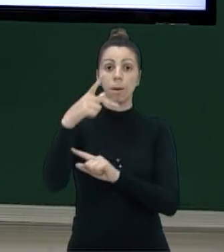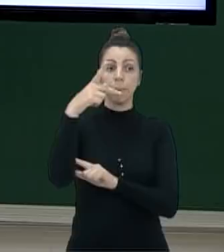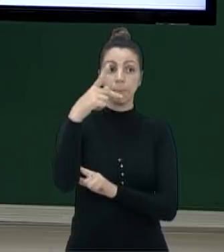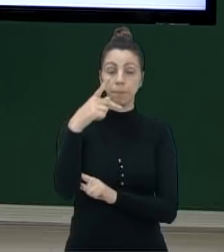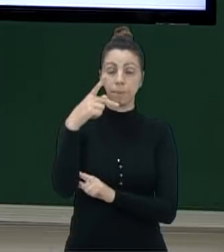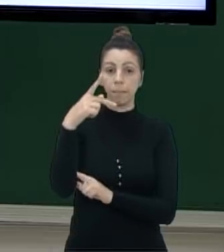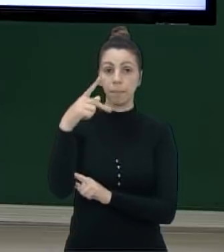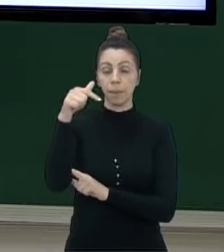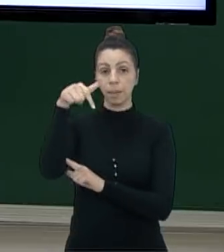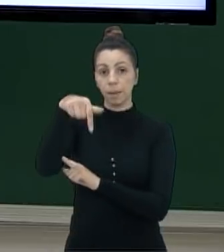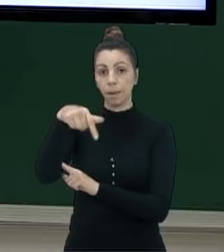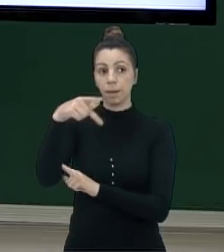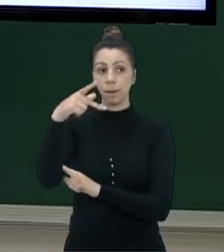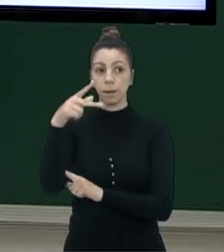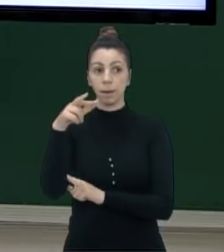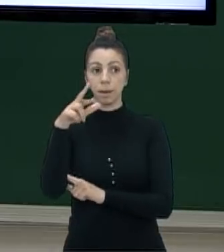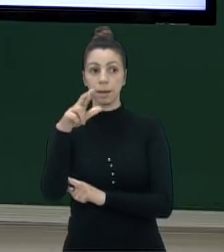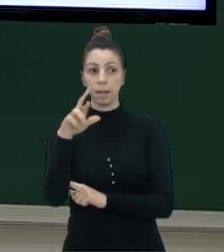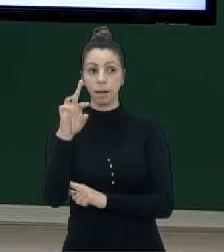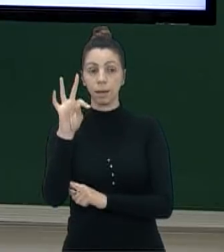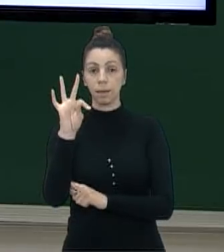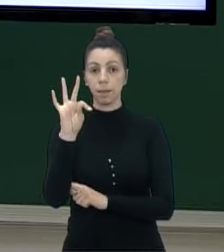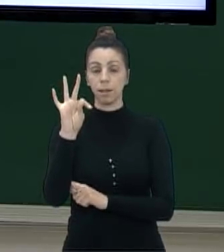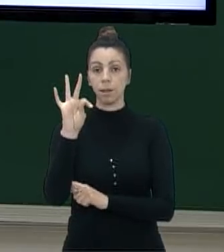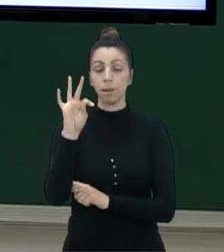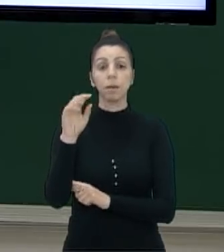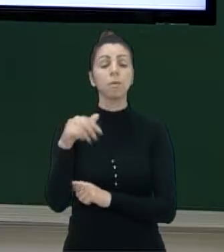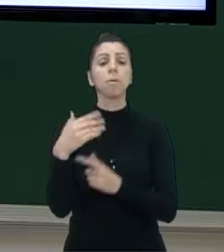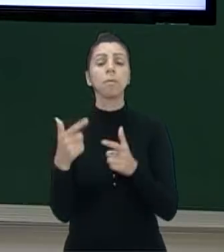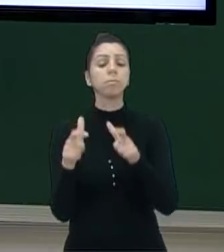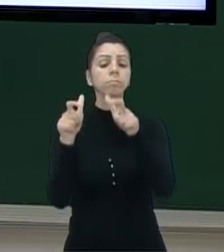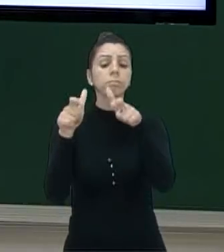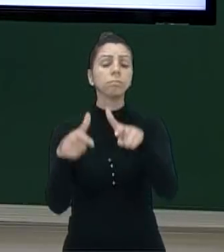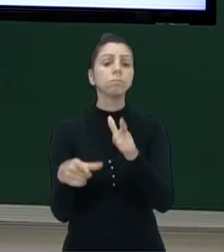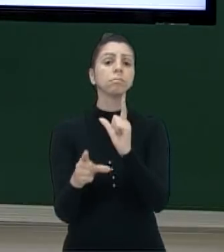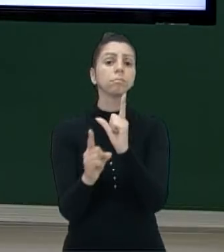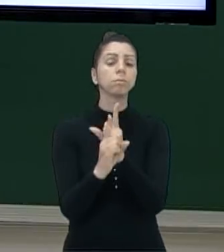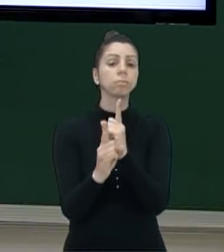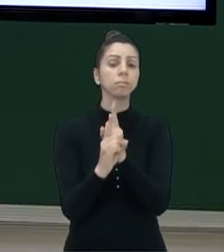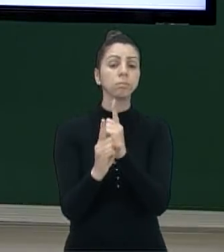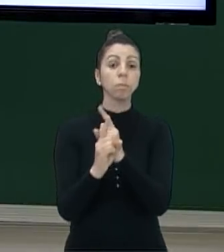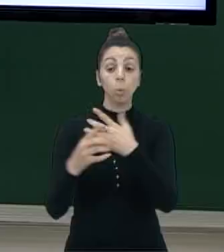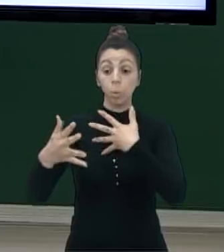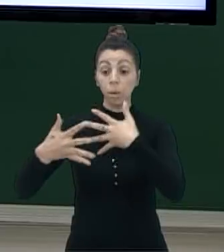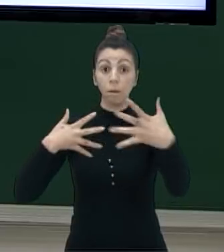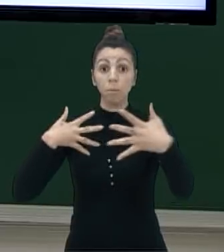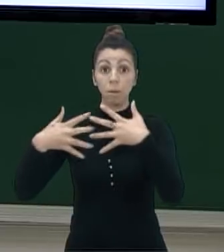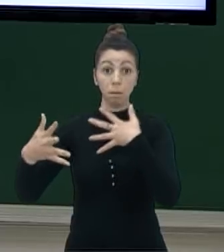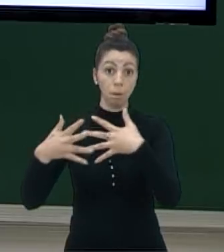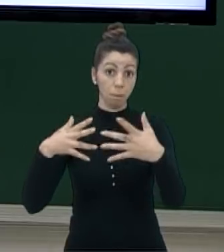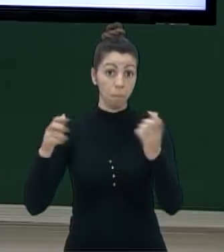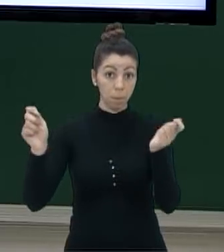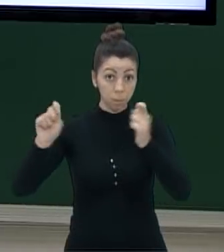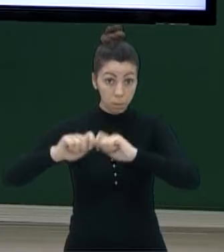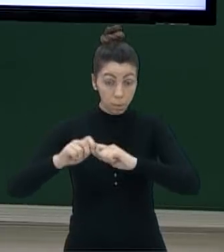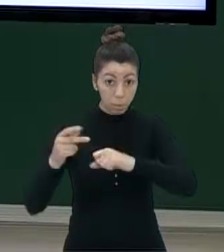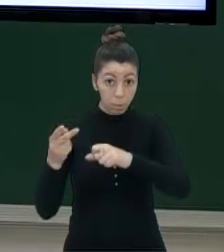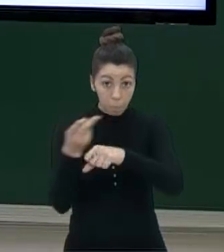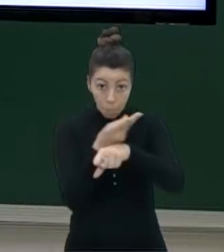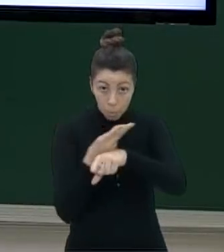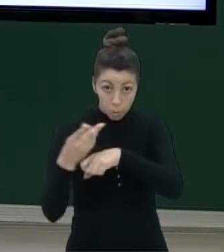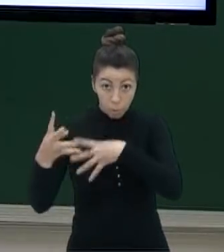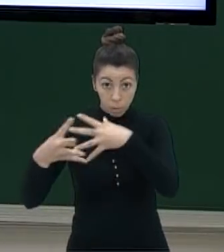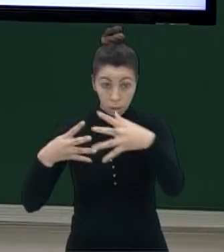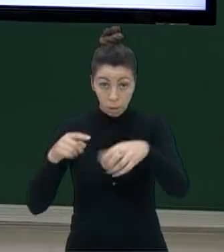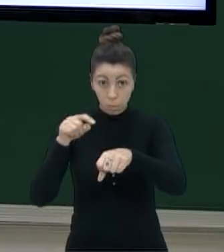S, Q e T. Qual desses pontos representa a localização do terminal de ônibus? Um tempo